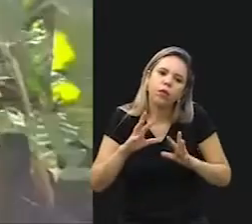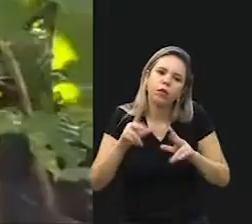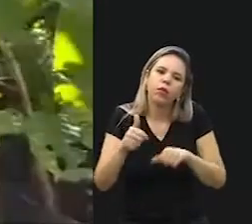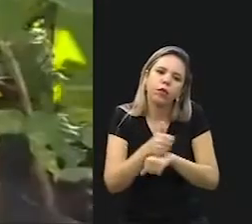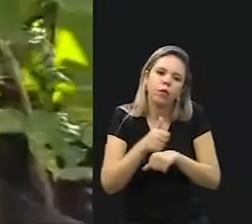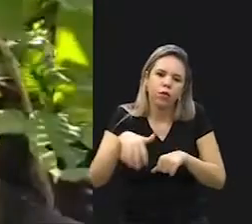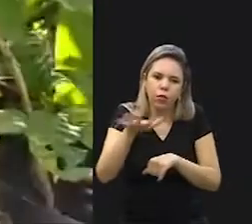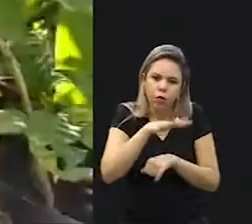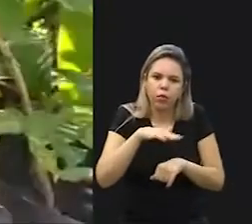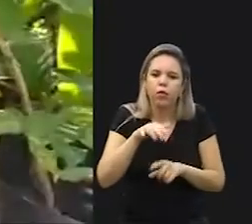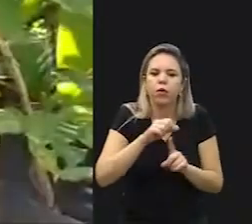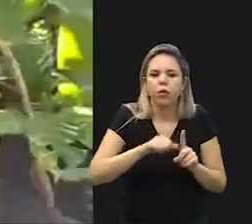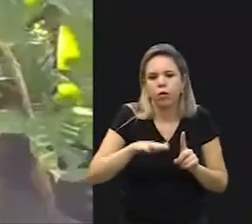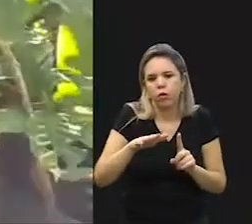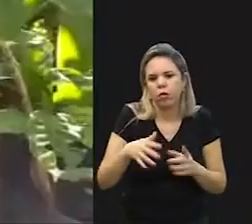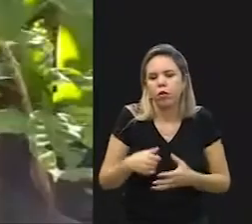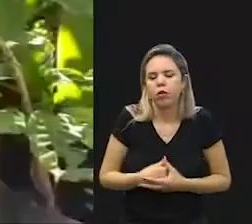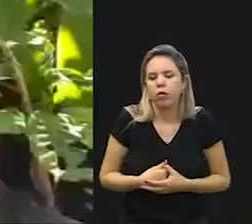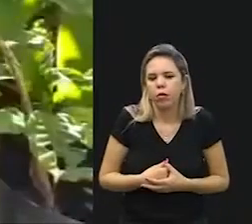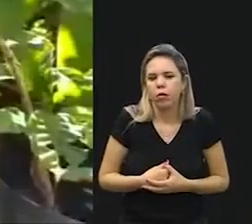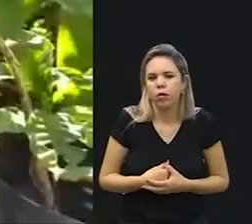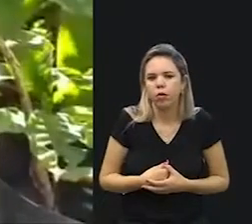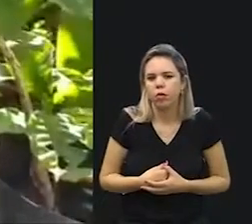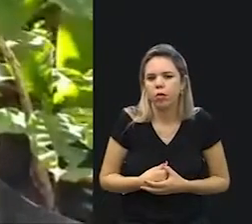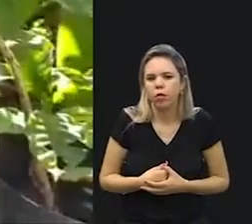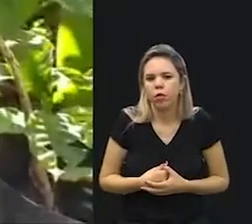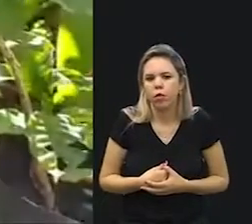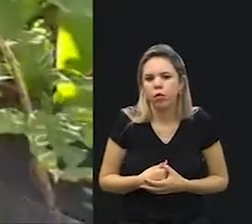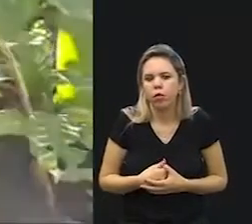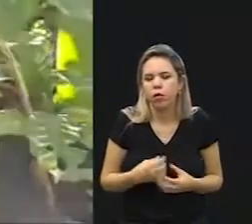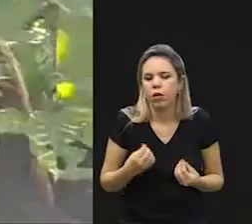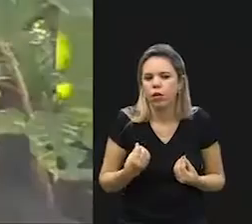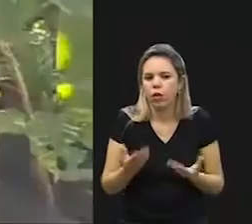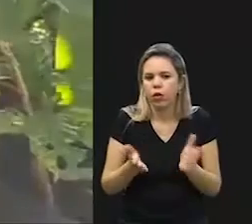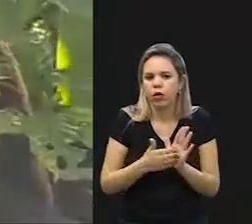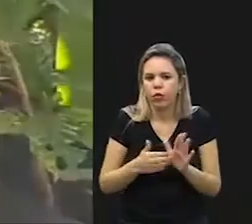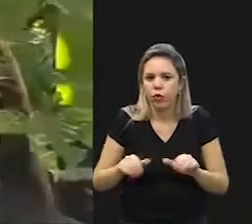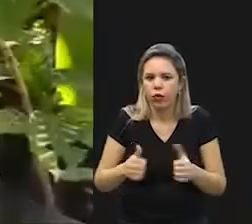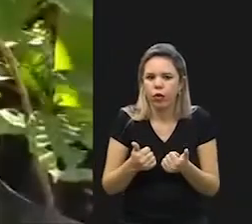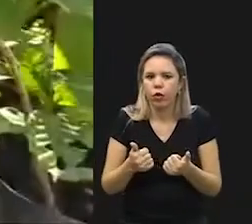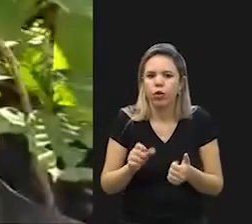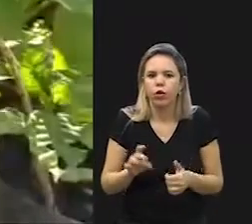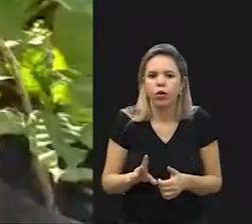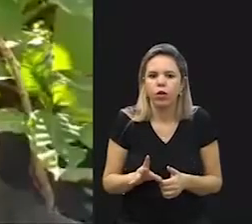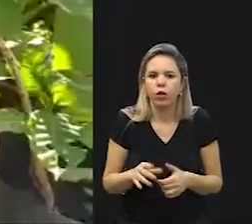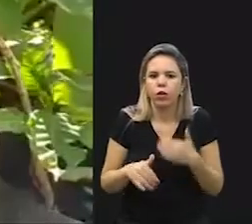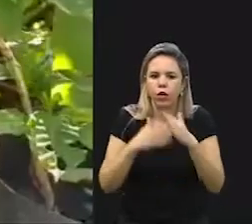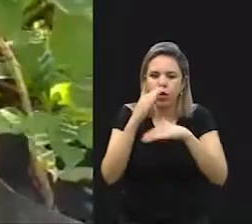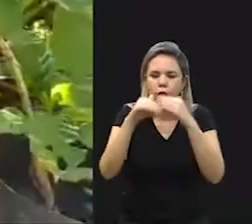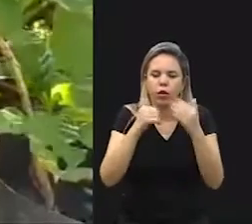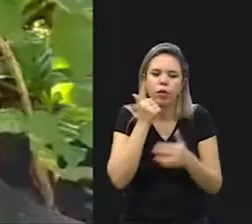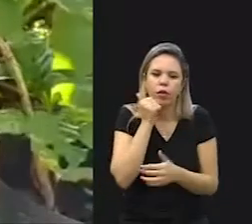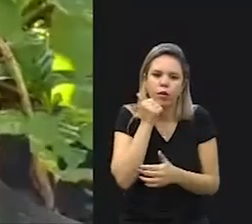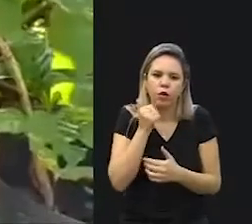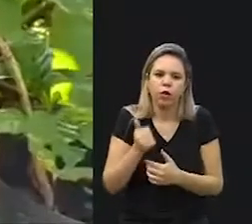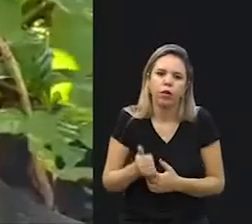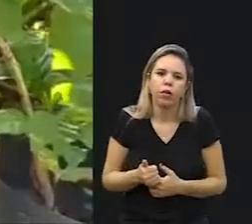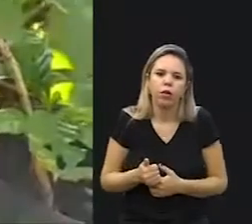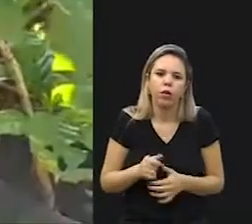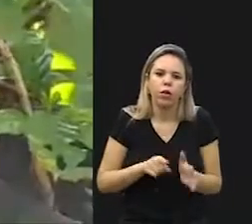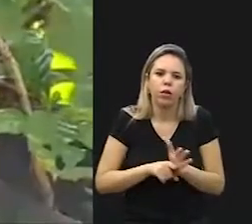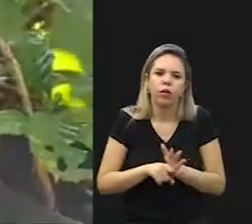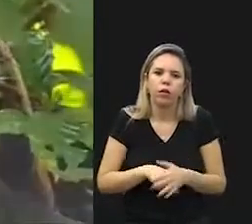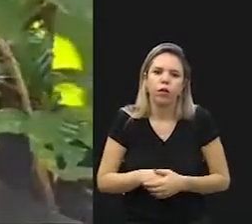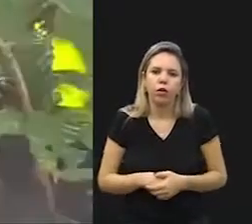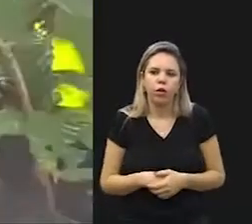os aspectos da sociedade, que a gente só tem a oferecer coisas positivas com o avanço da ciência e com o avanço dos